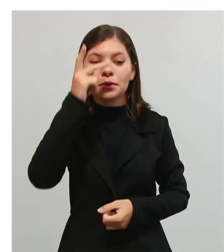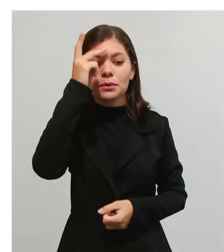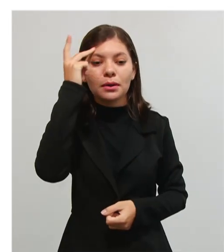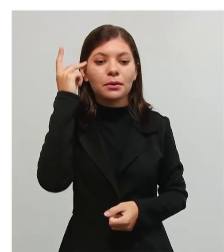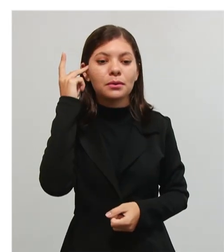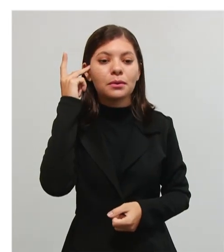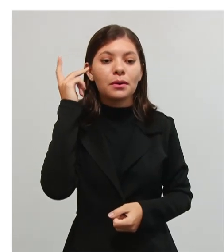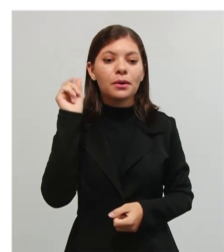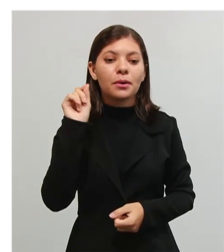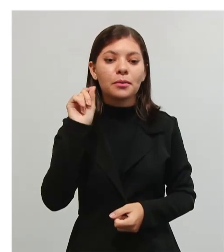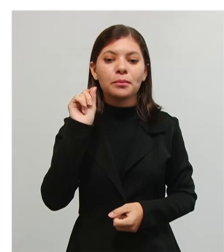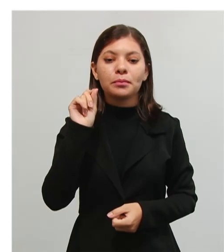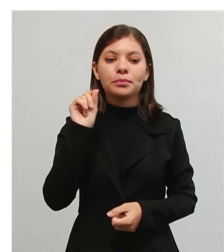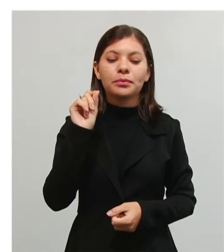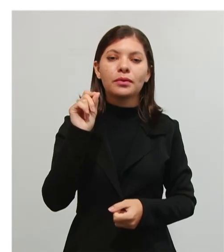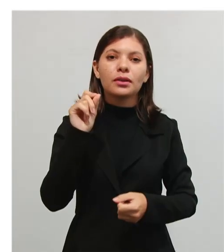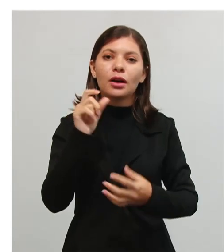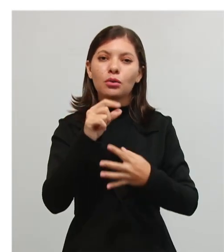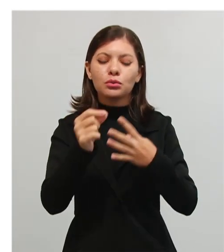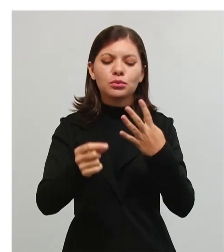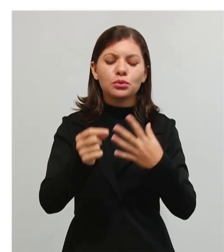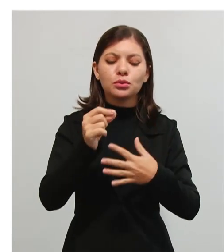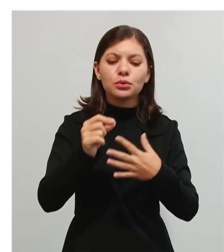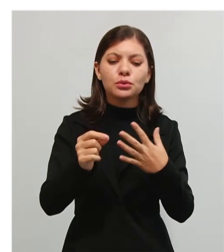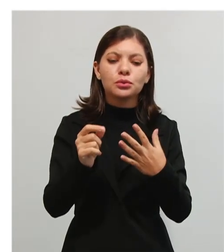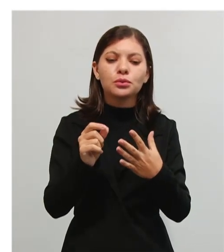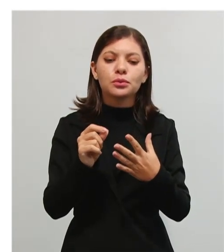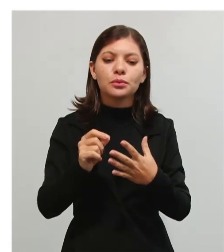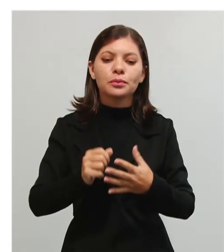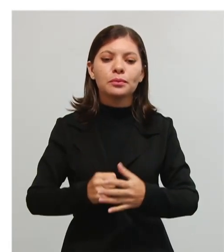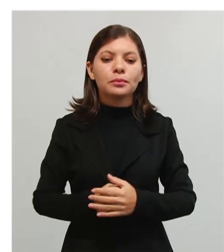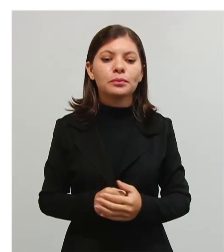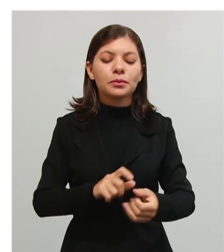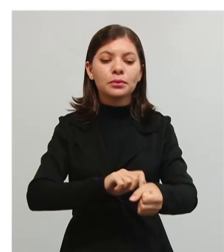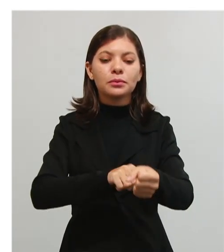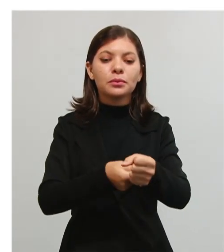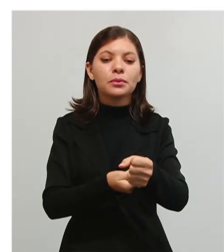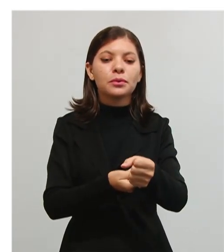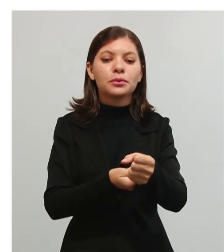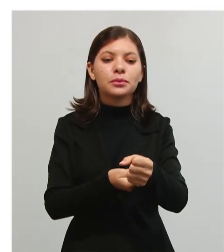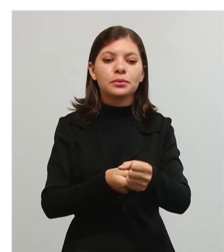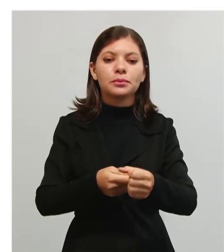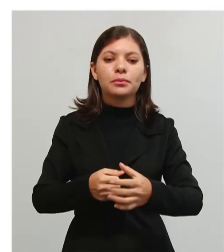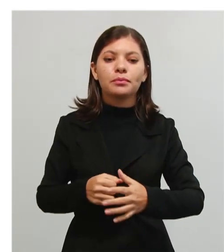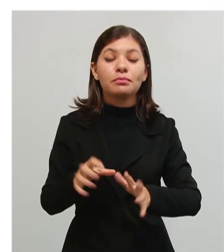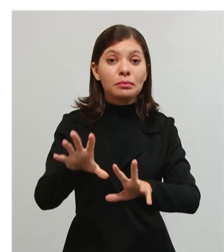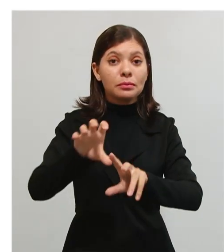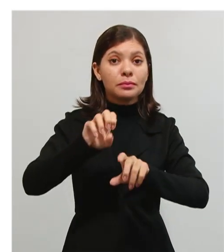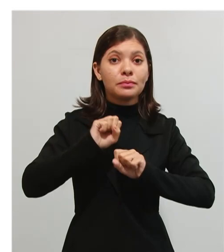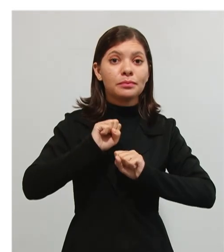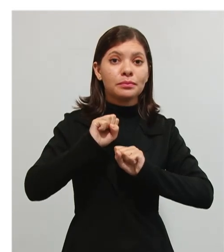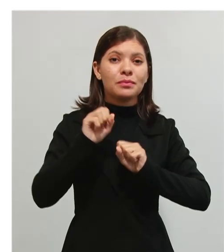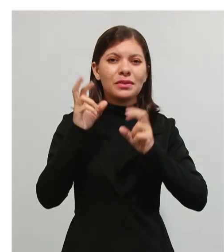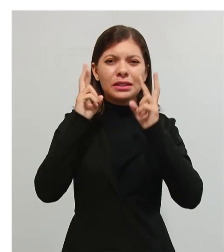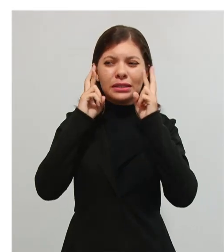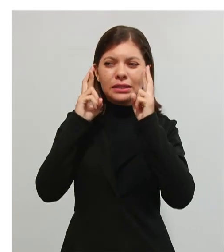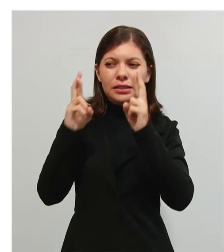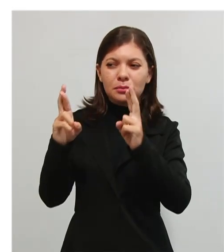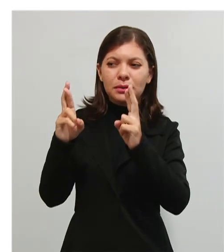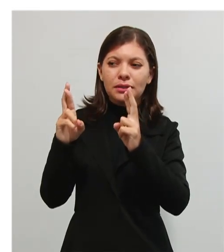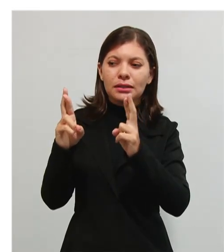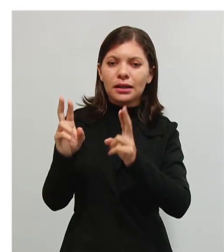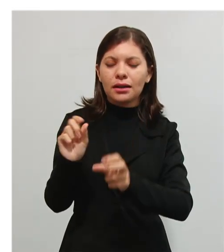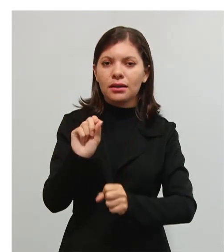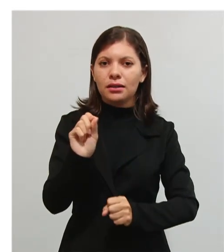lá colocar aqui alguns pontos do Código de Defesa do Consumidor. Não desrespeite esse importante